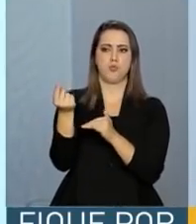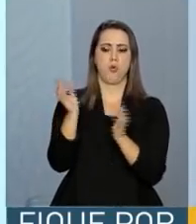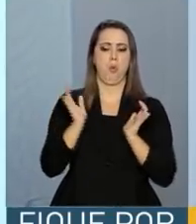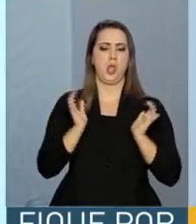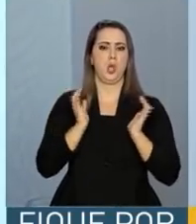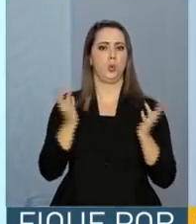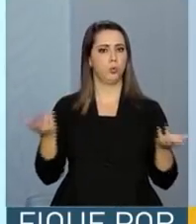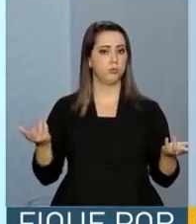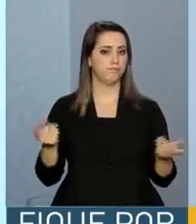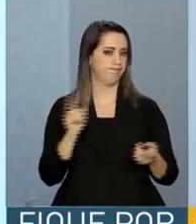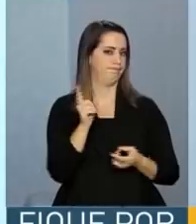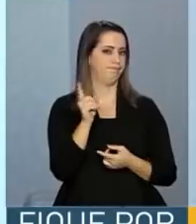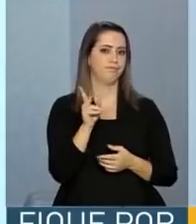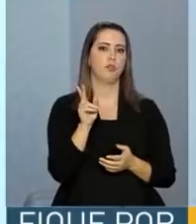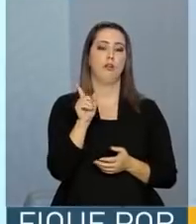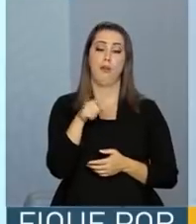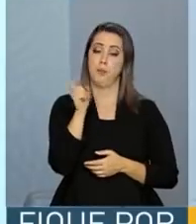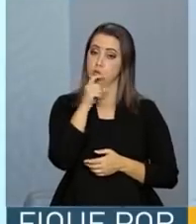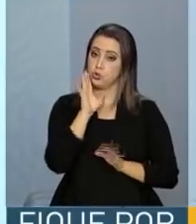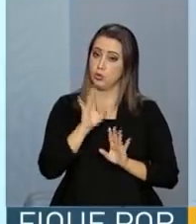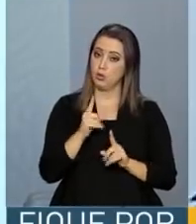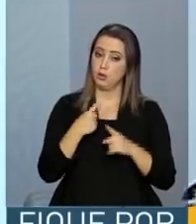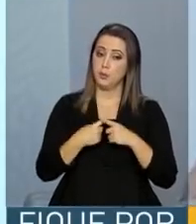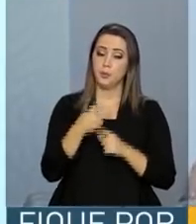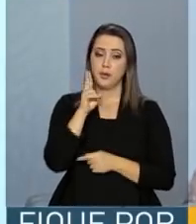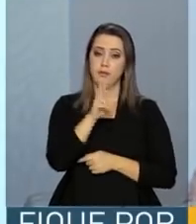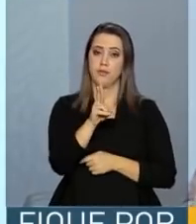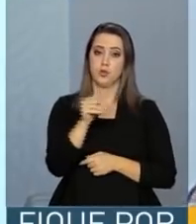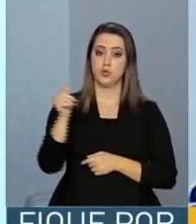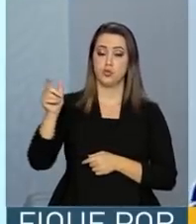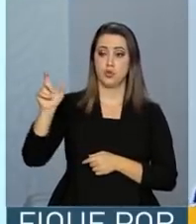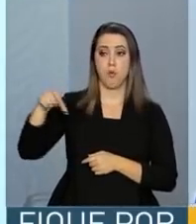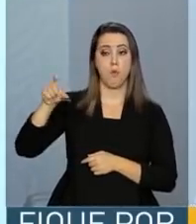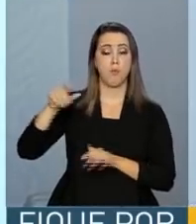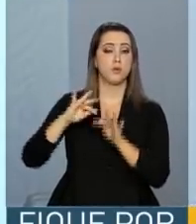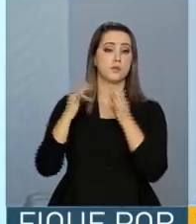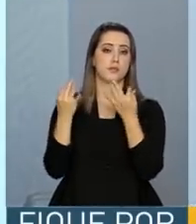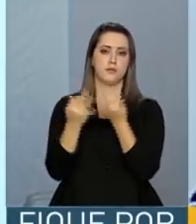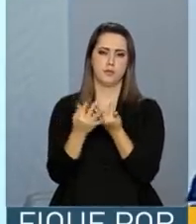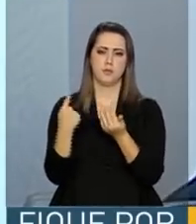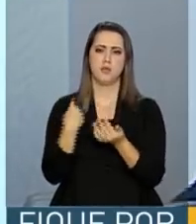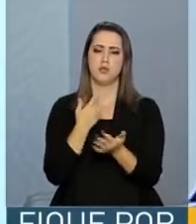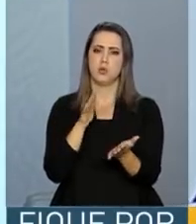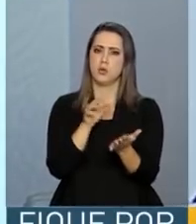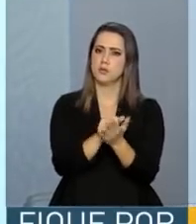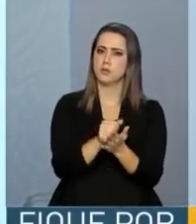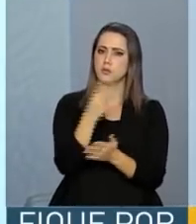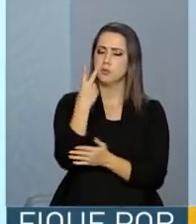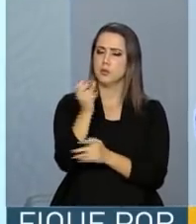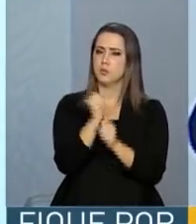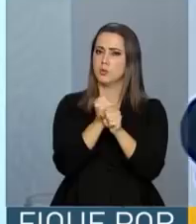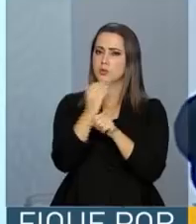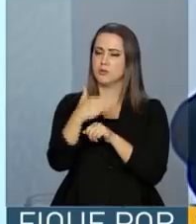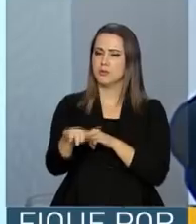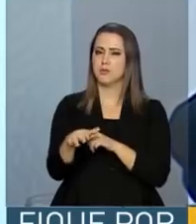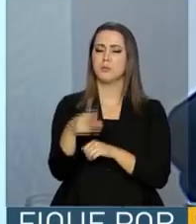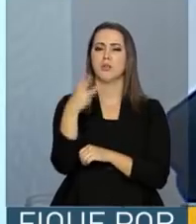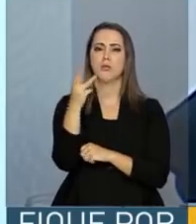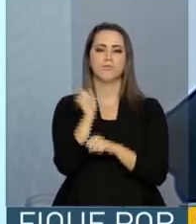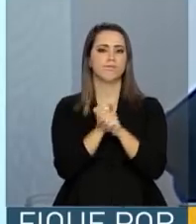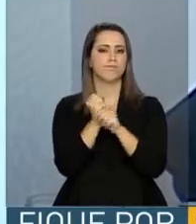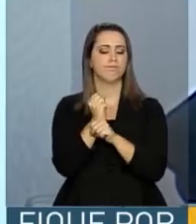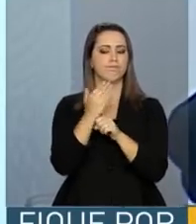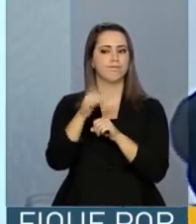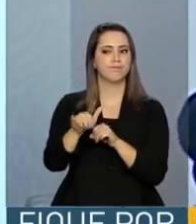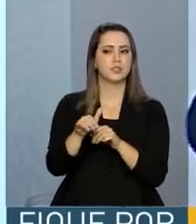bolsa família corremos nós pela primeira vez assim que assumimos depois de dois anos e meio três anos sem nenhum momento